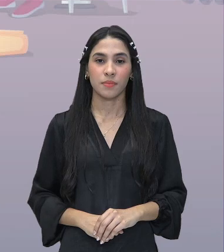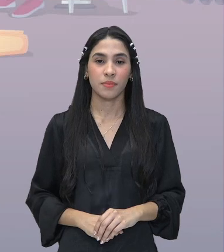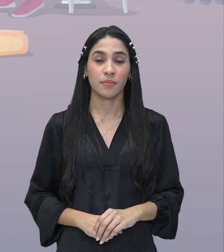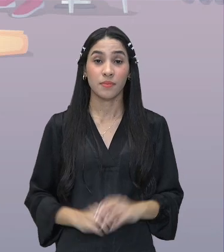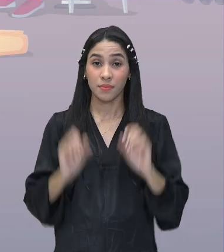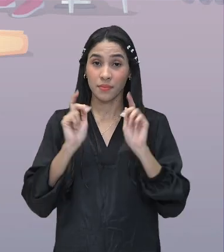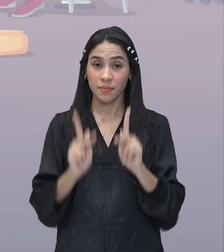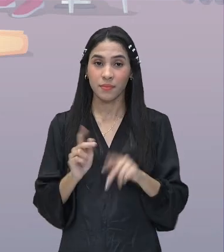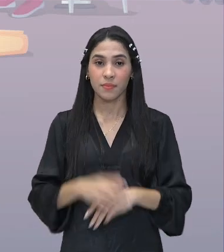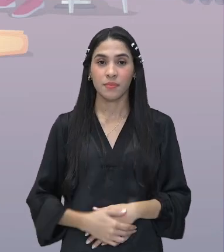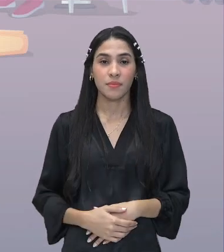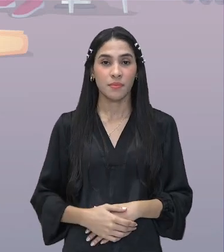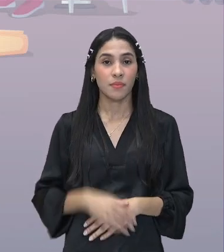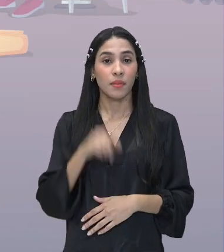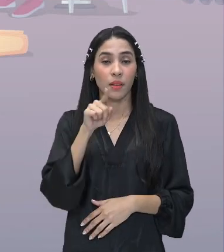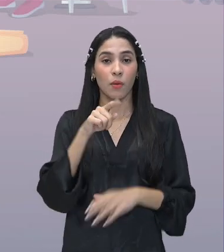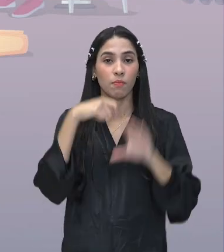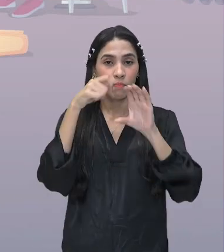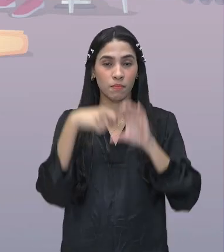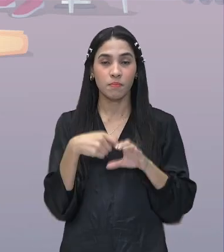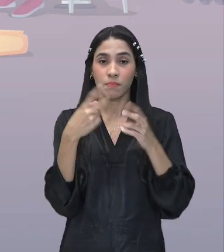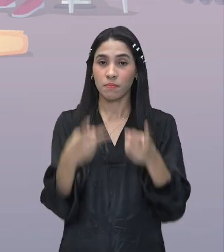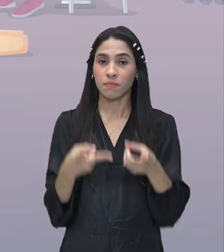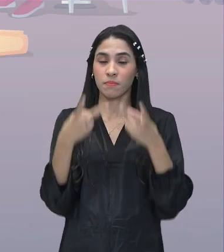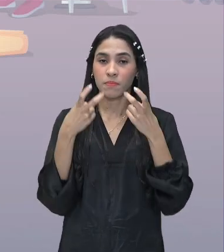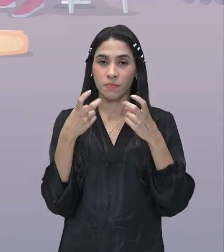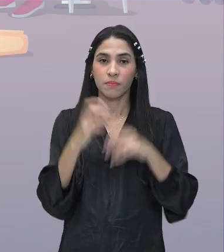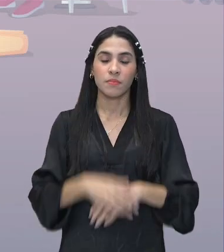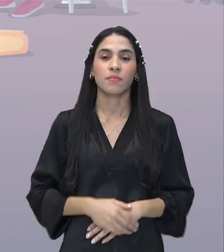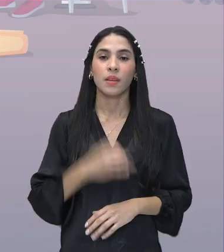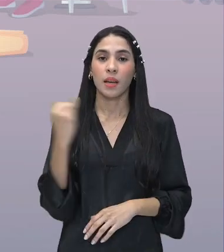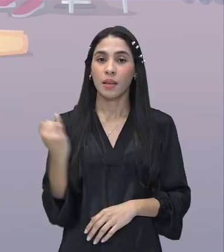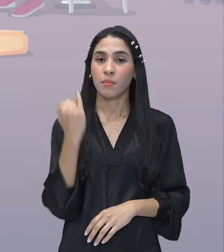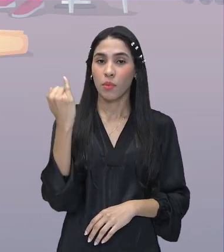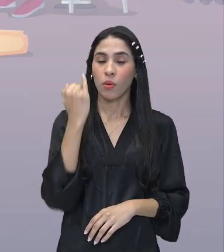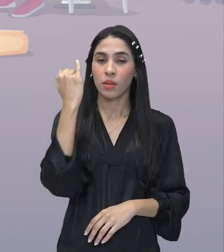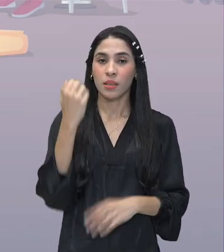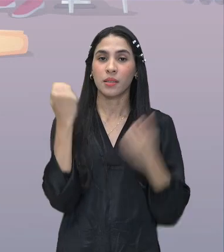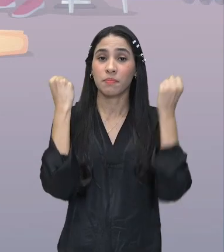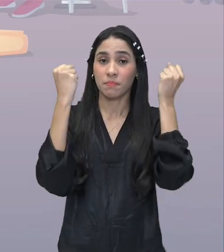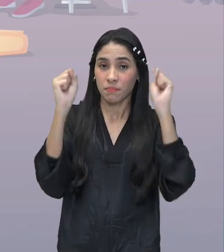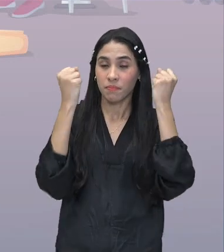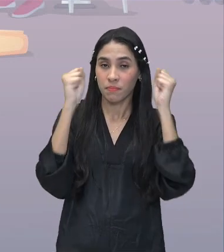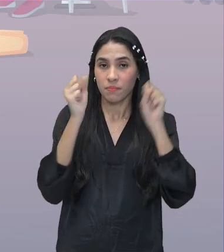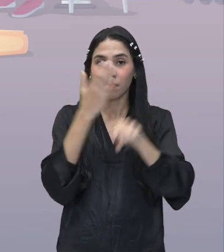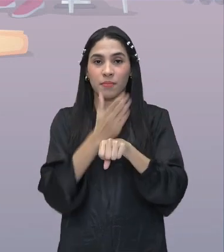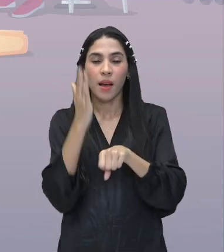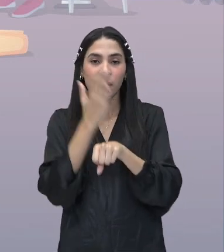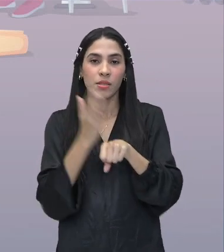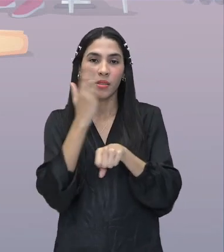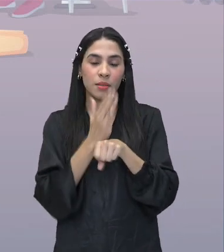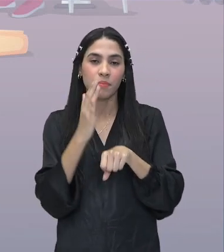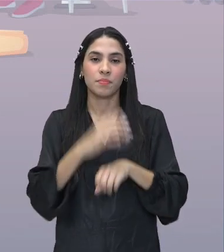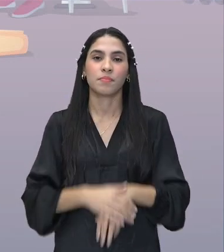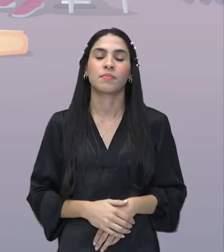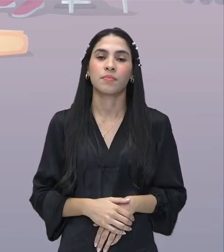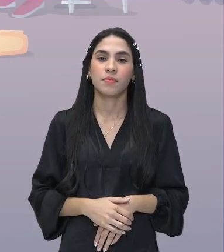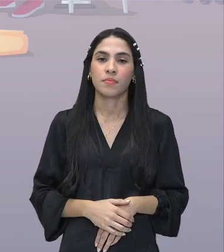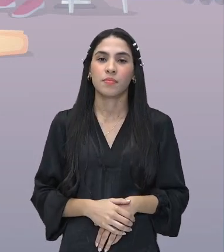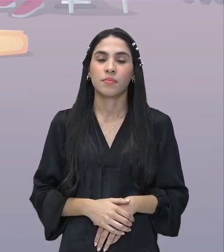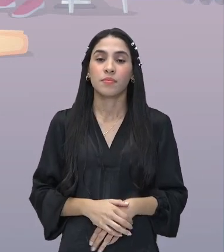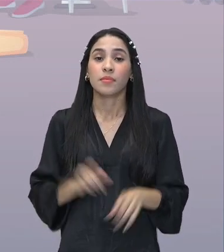Muito bem, então conseguiram observar aí através desse vídeo a importância da atividade física atuando nessas